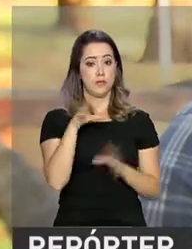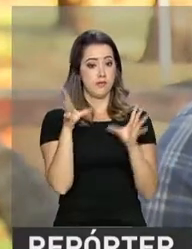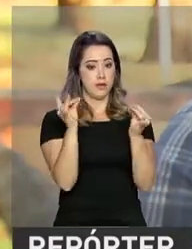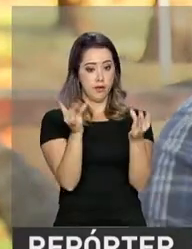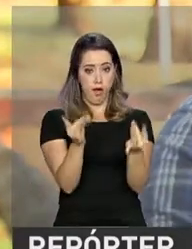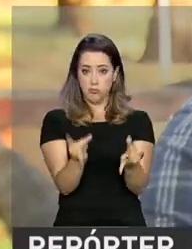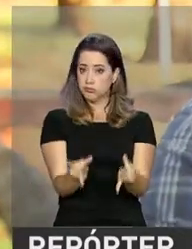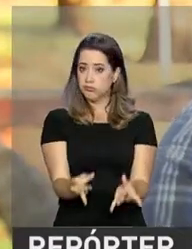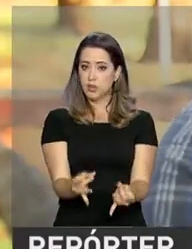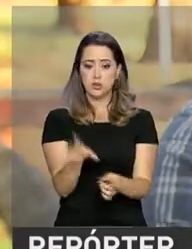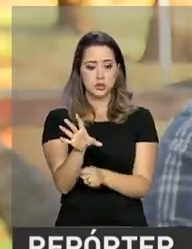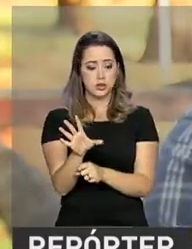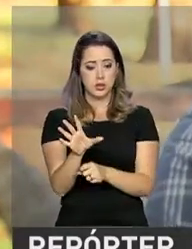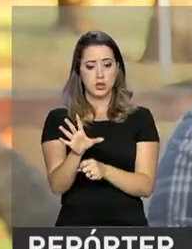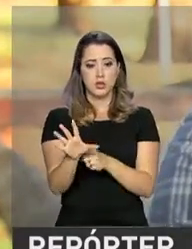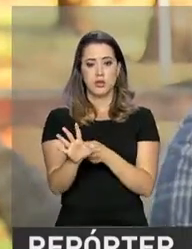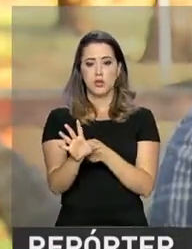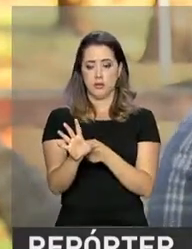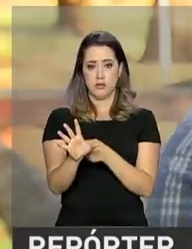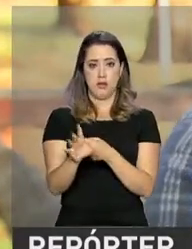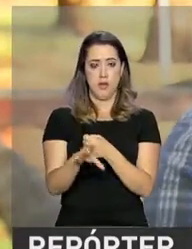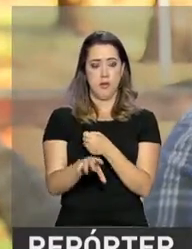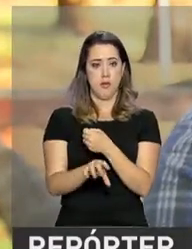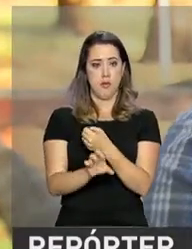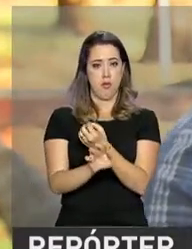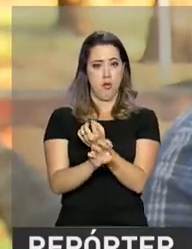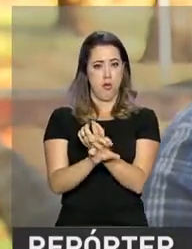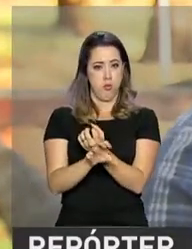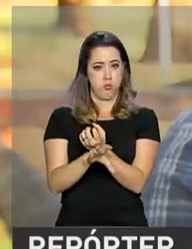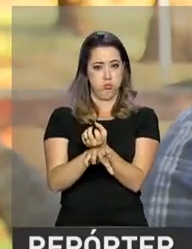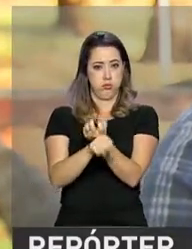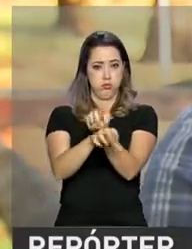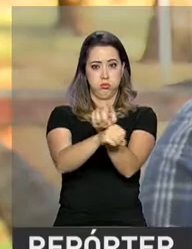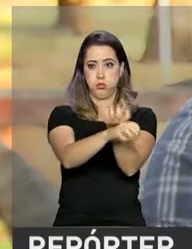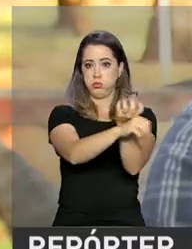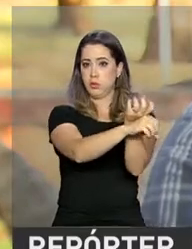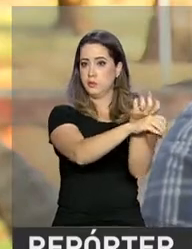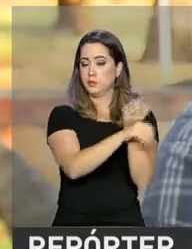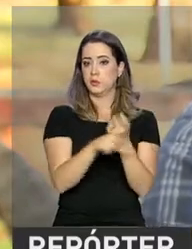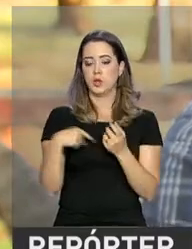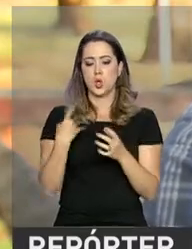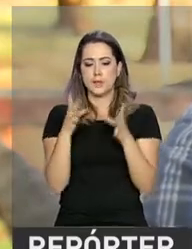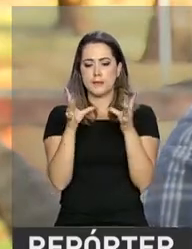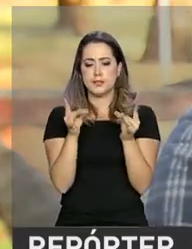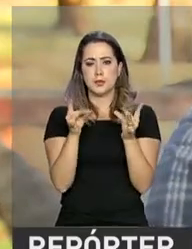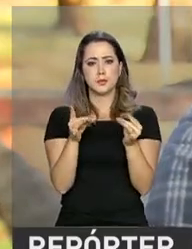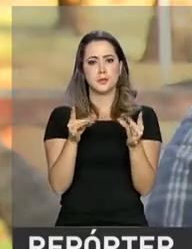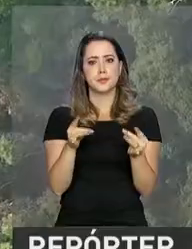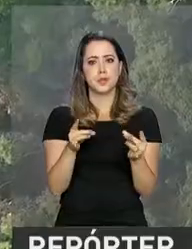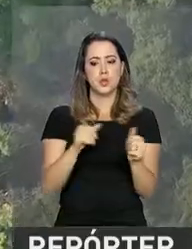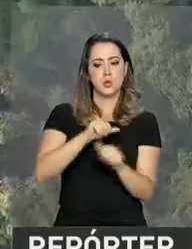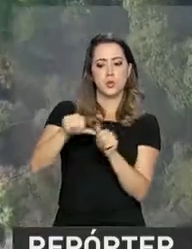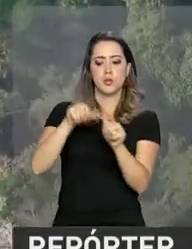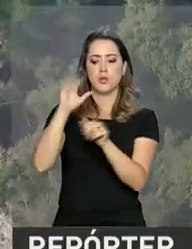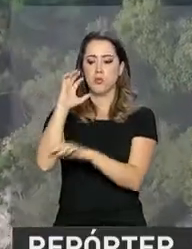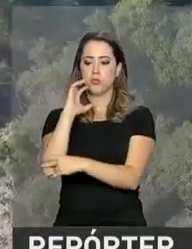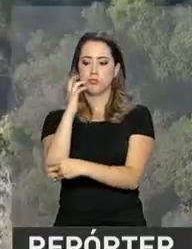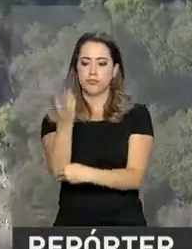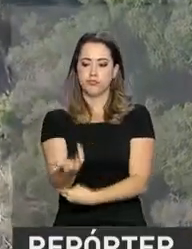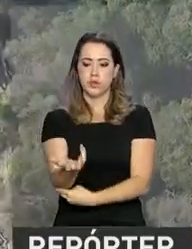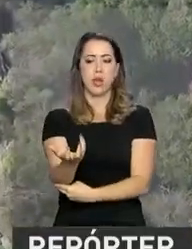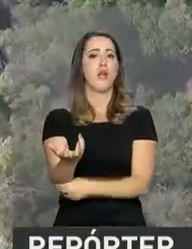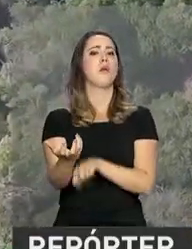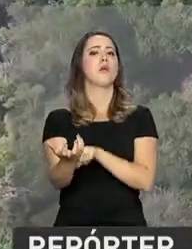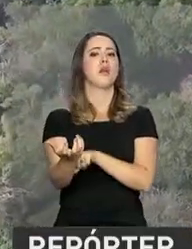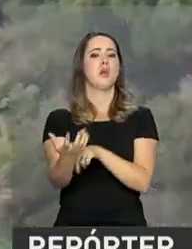é nós conseguimos acompanhar cada detalhe da dinâmica da floresta conseguimos a cada movimento se uma árvore caiu sobre